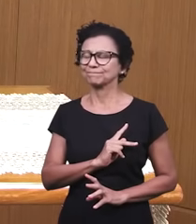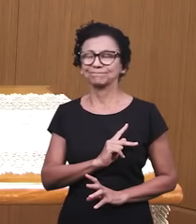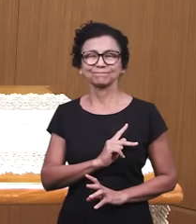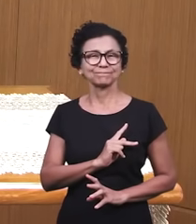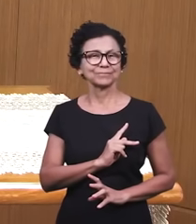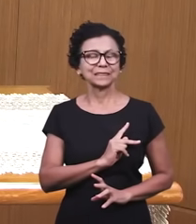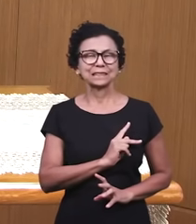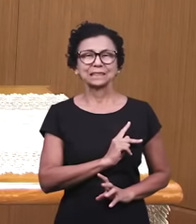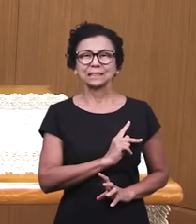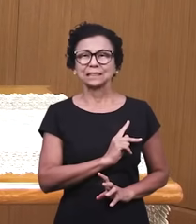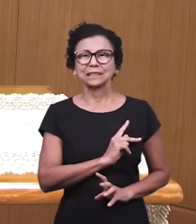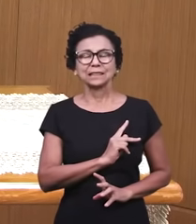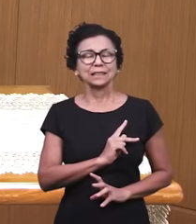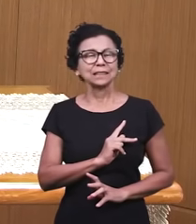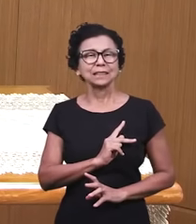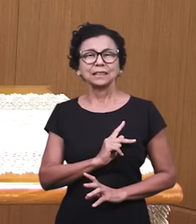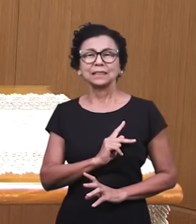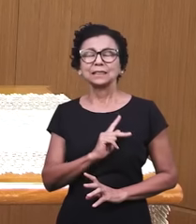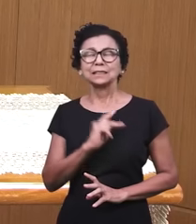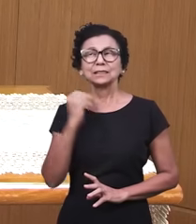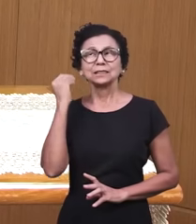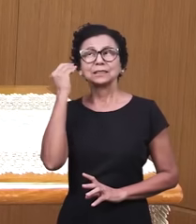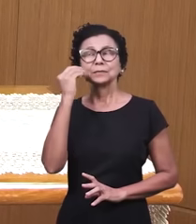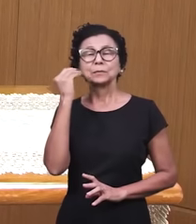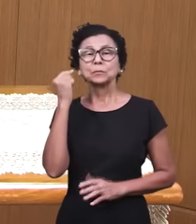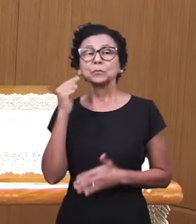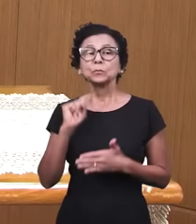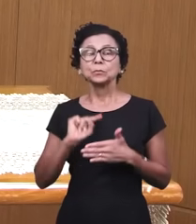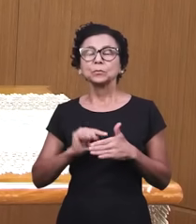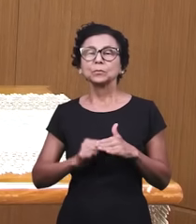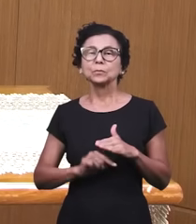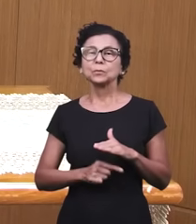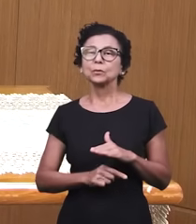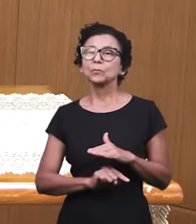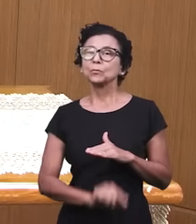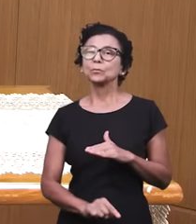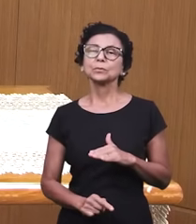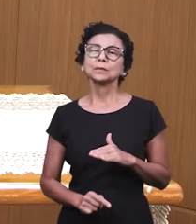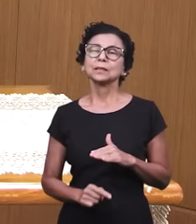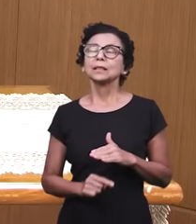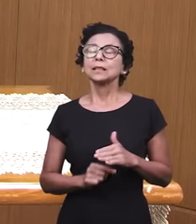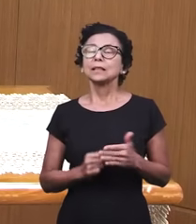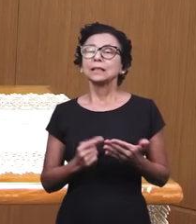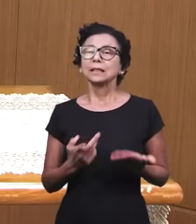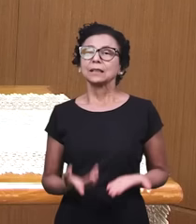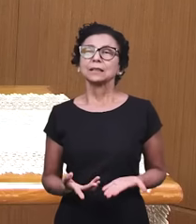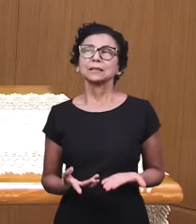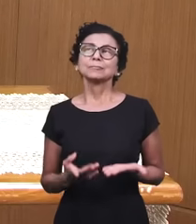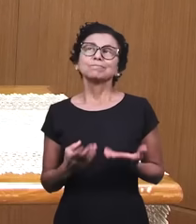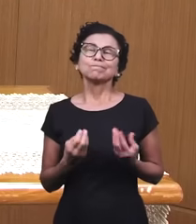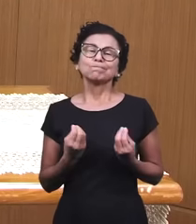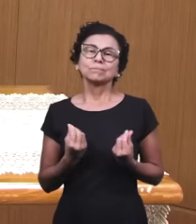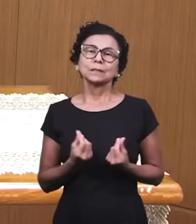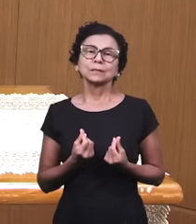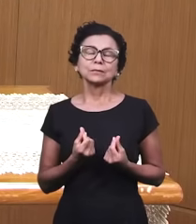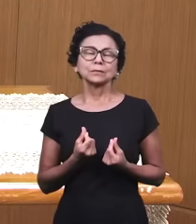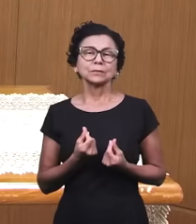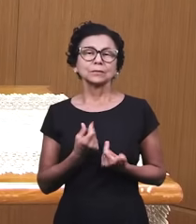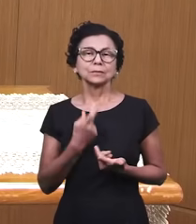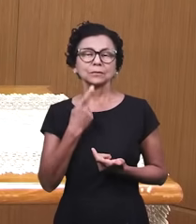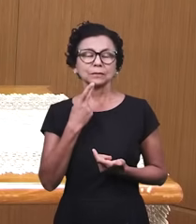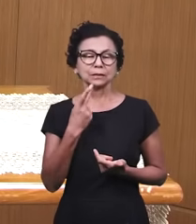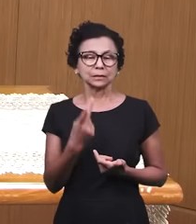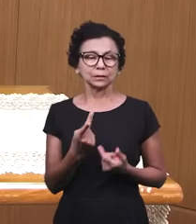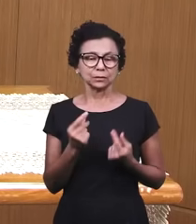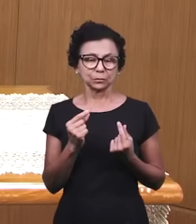dos limites e dos sentidos desta vida. Ele estava falando de algo